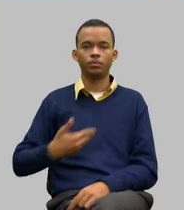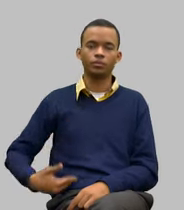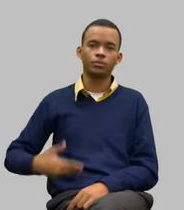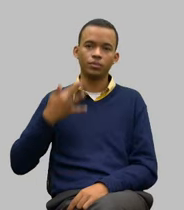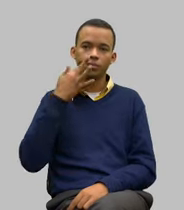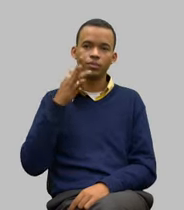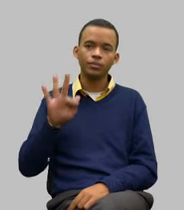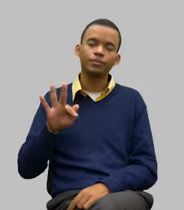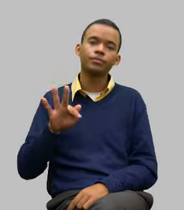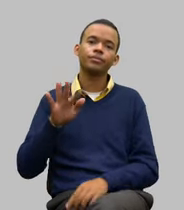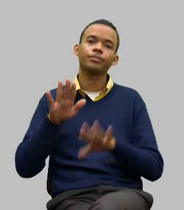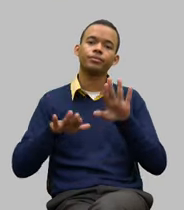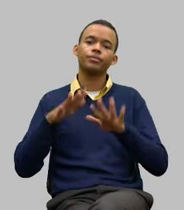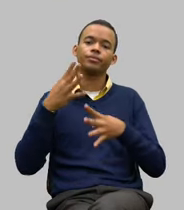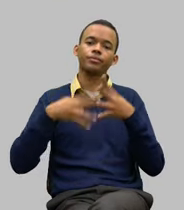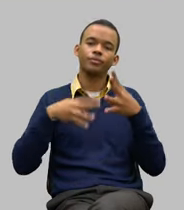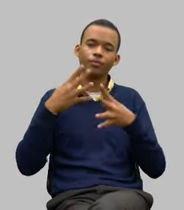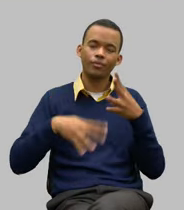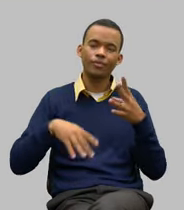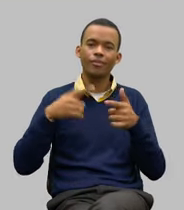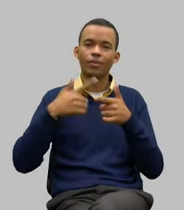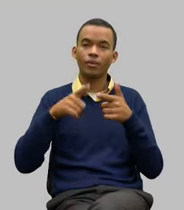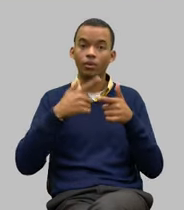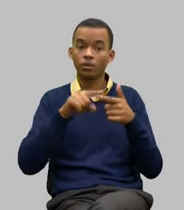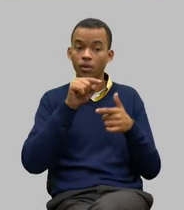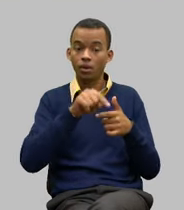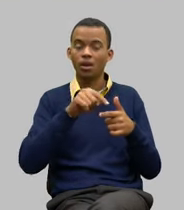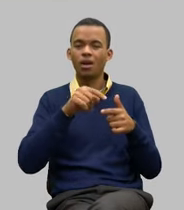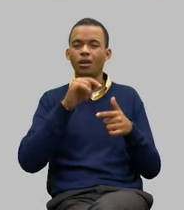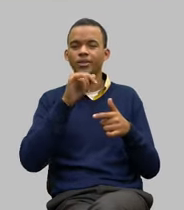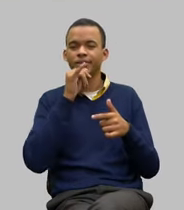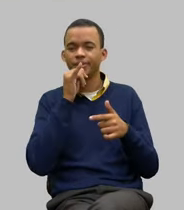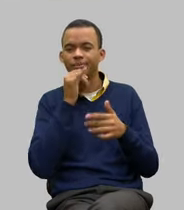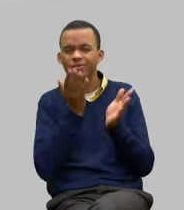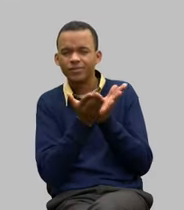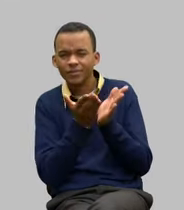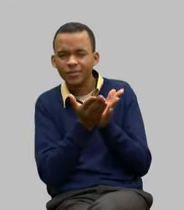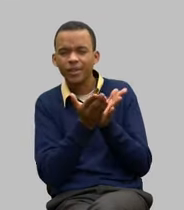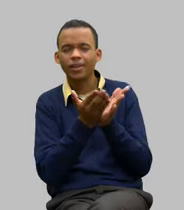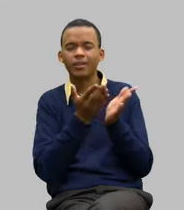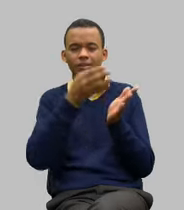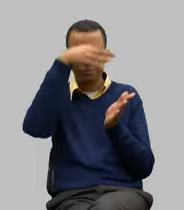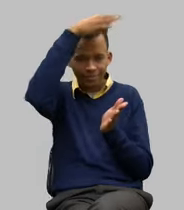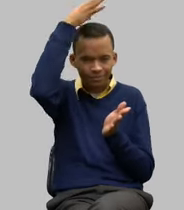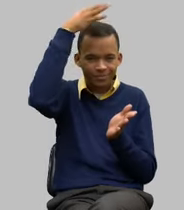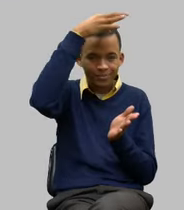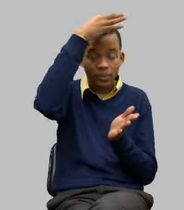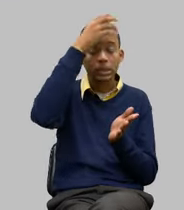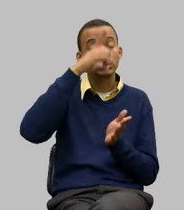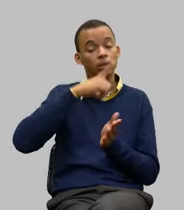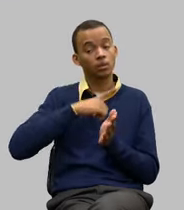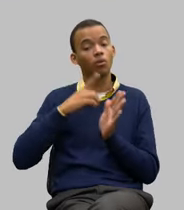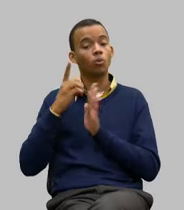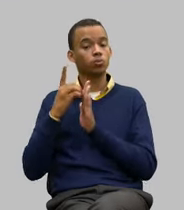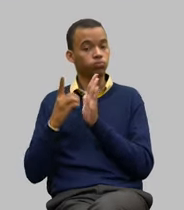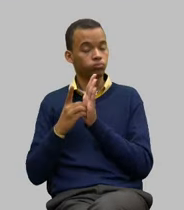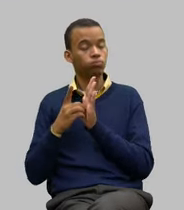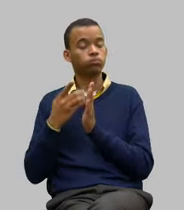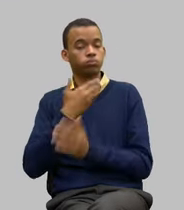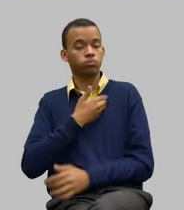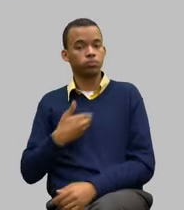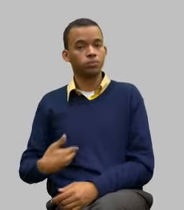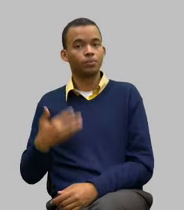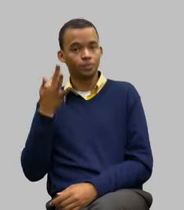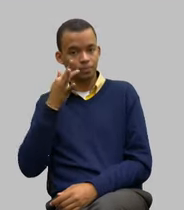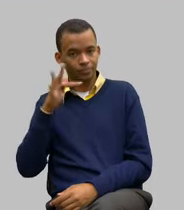forma A parte espiritual do que acontece dentro do sistema prisionais na verdade houve um decreto do governo federal tentando regulamentar algumas coisas que não